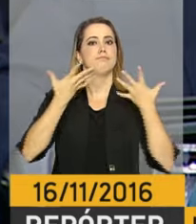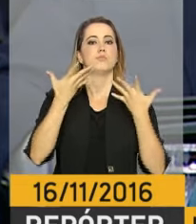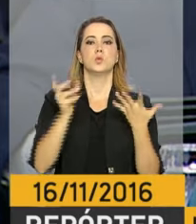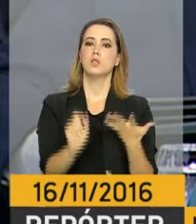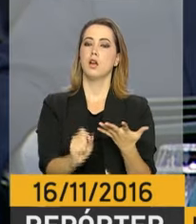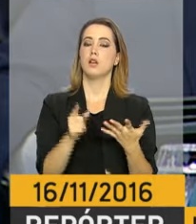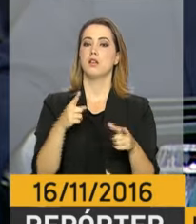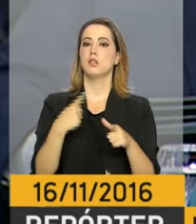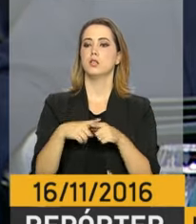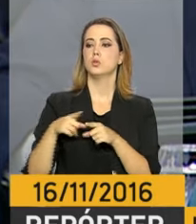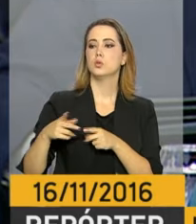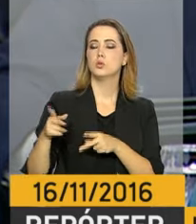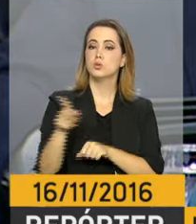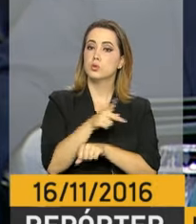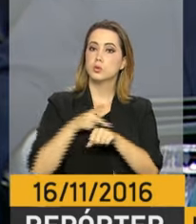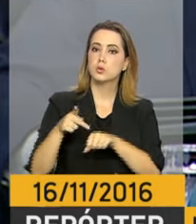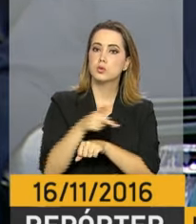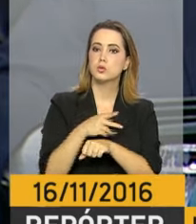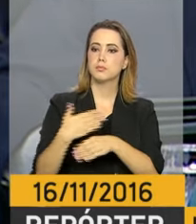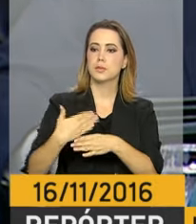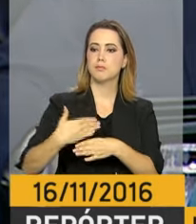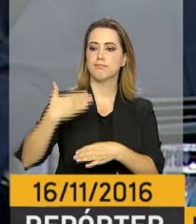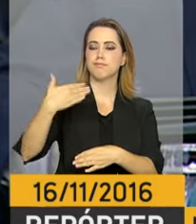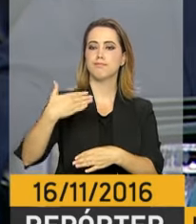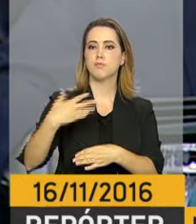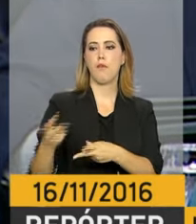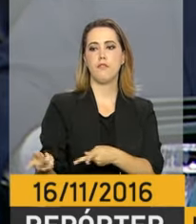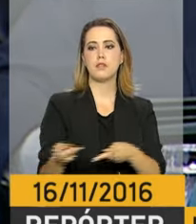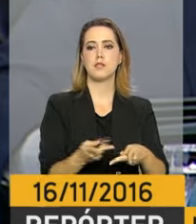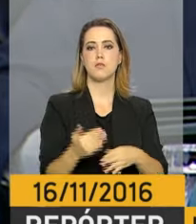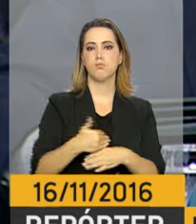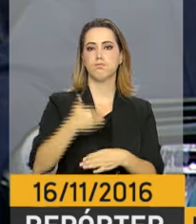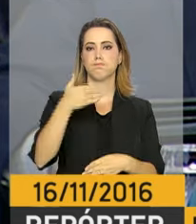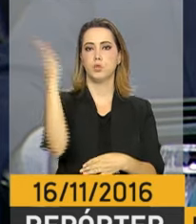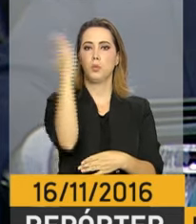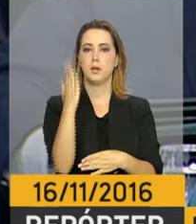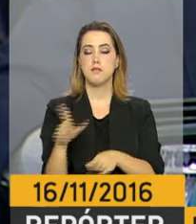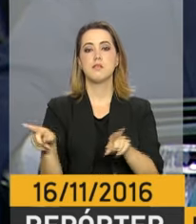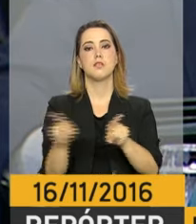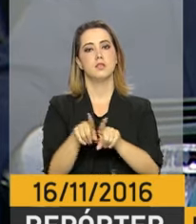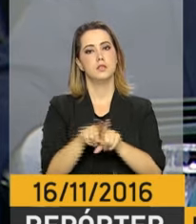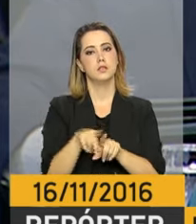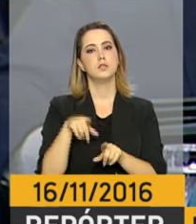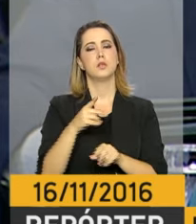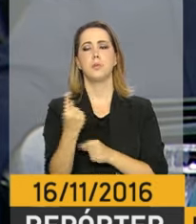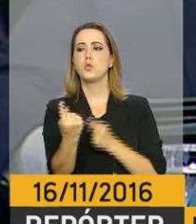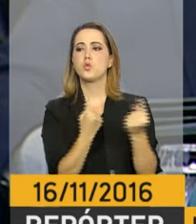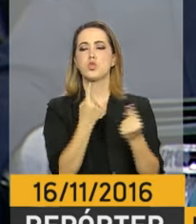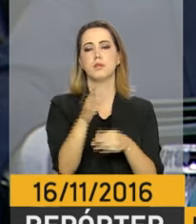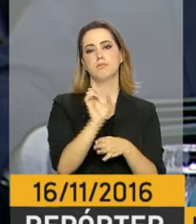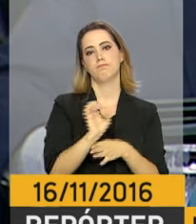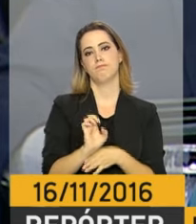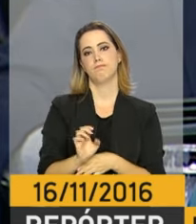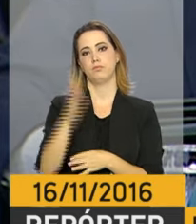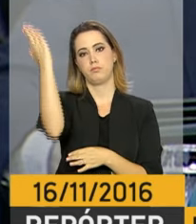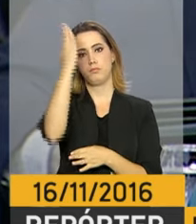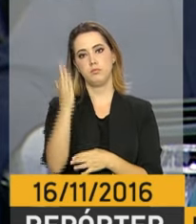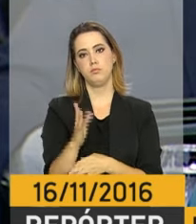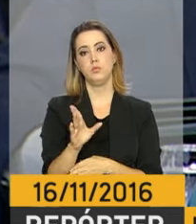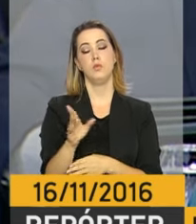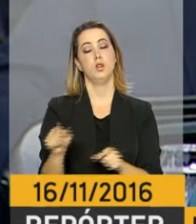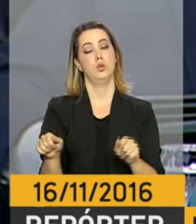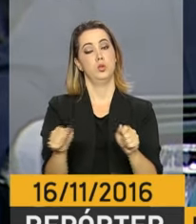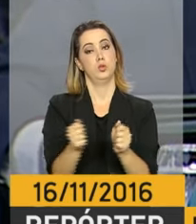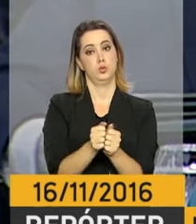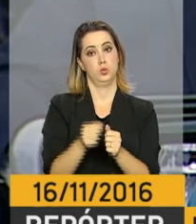países eh que fazem fronteira com o nosso país como especialmente dos estados brasileiros que fazem